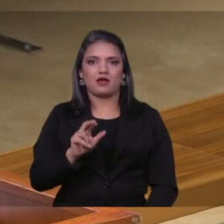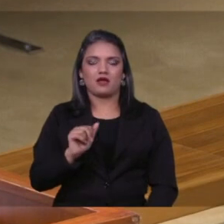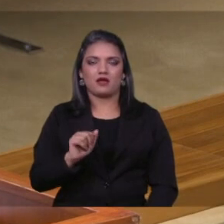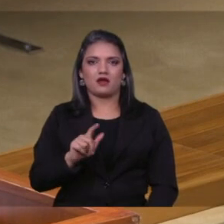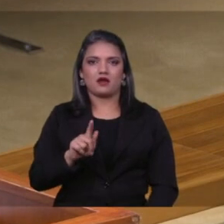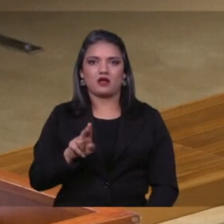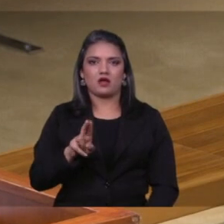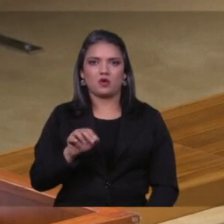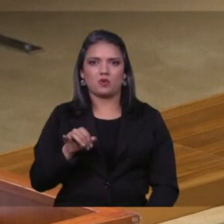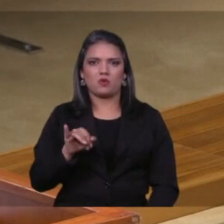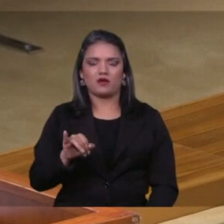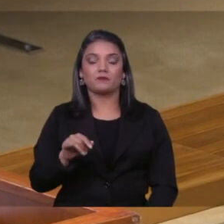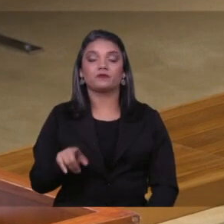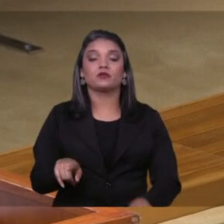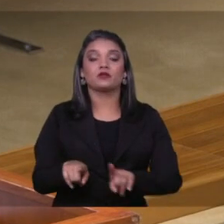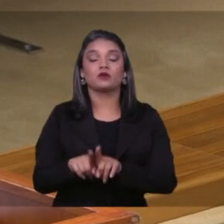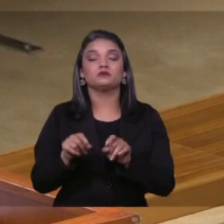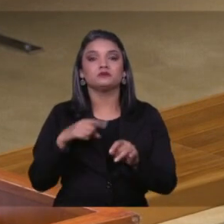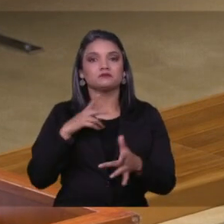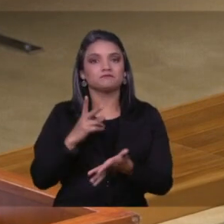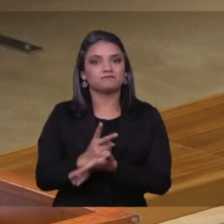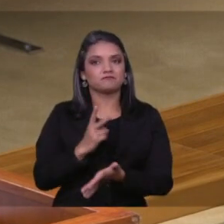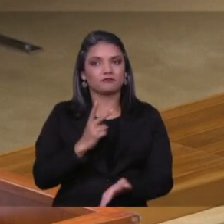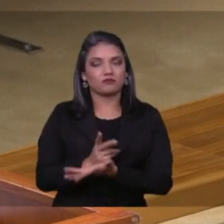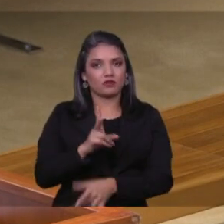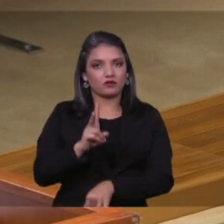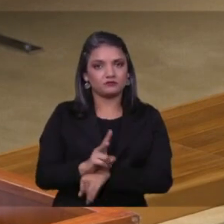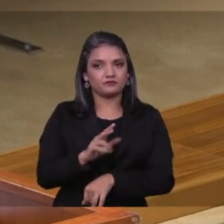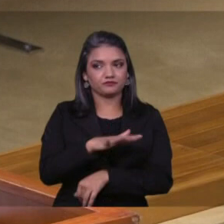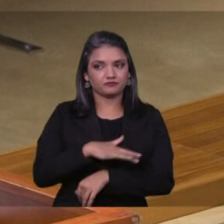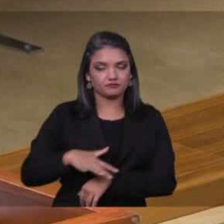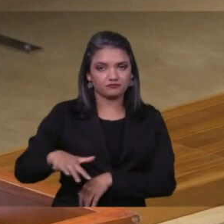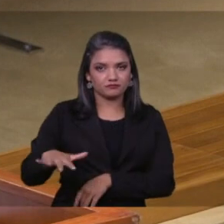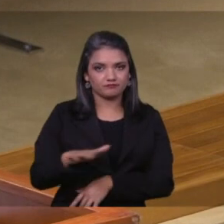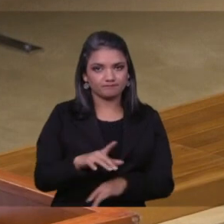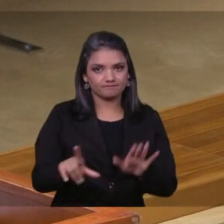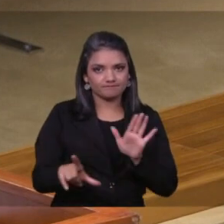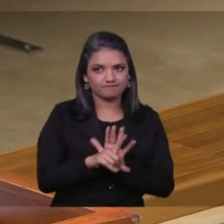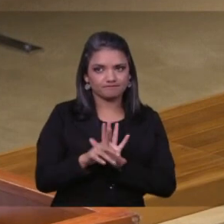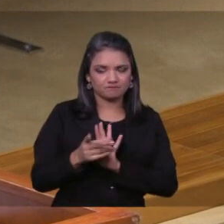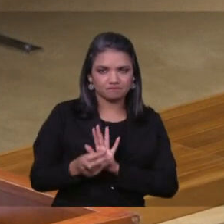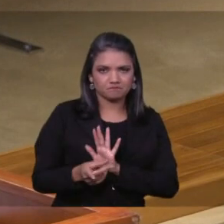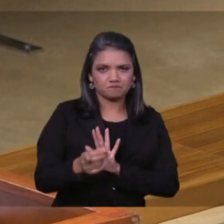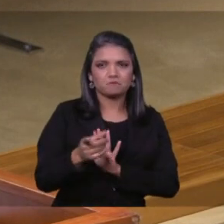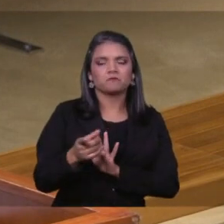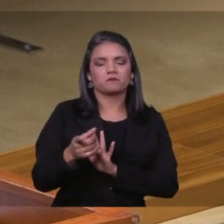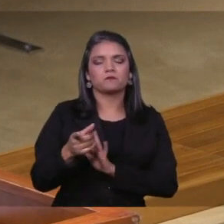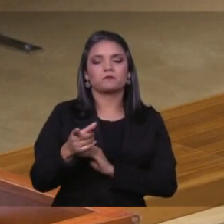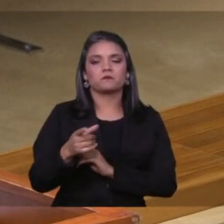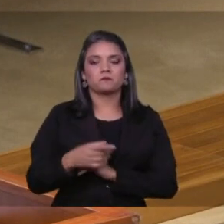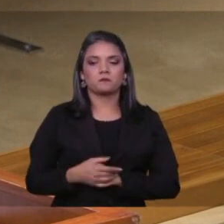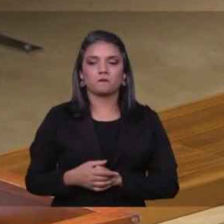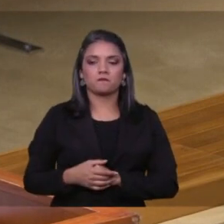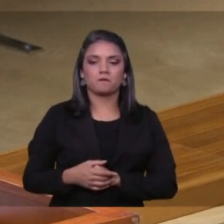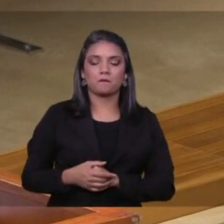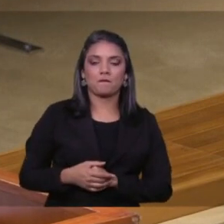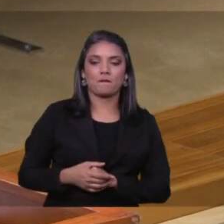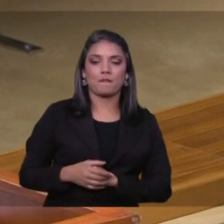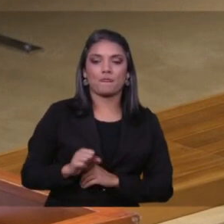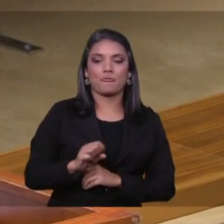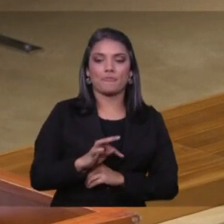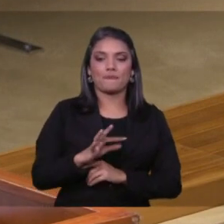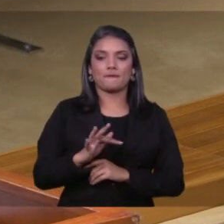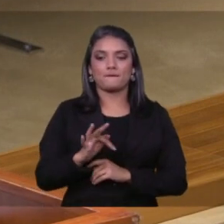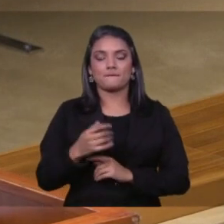e manutenção efetiva da reserva legal e áreas de preservação permanente do bioma. Uma decisão do Supremo